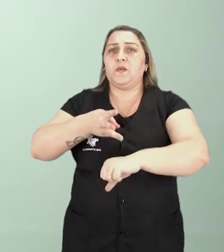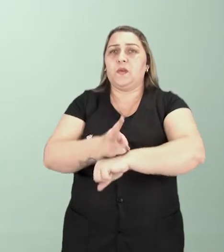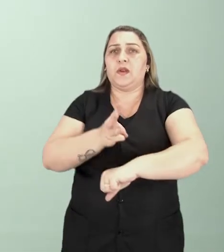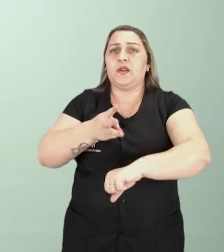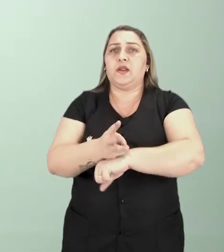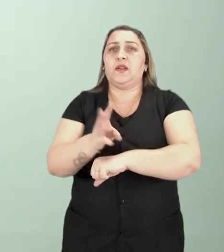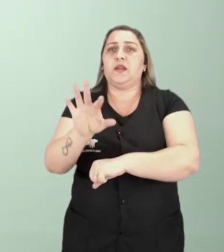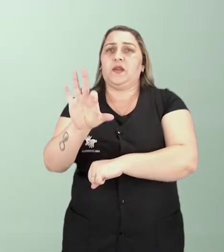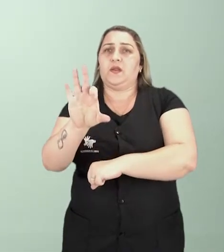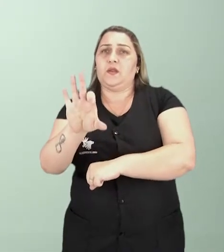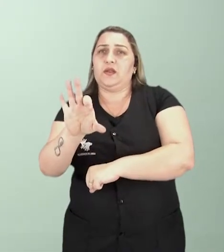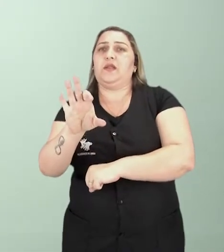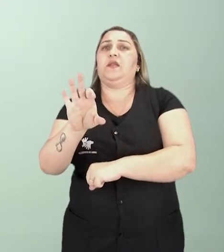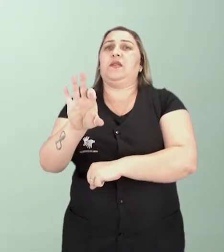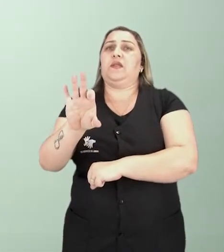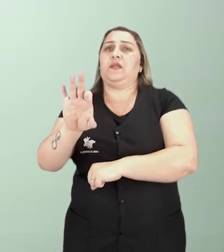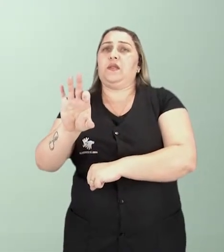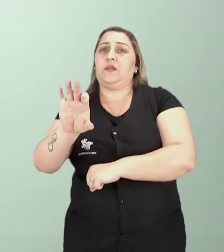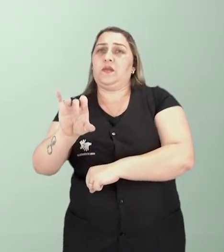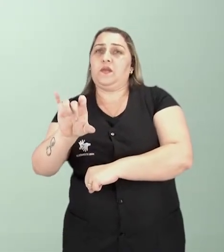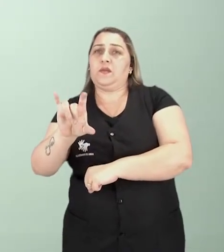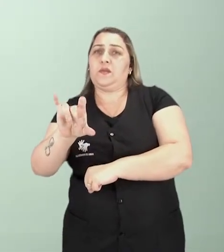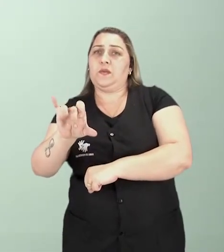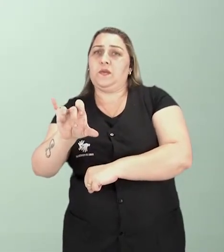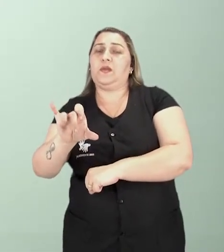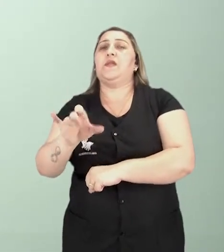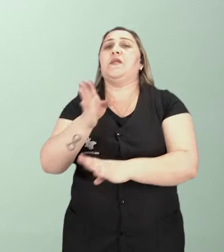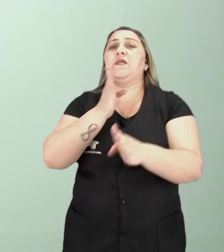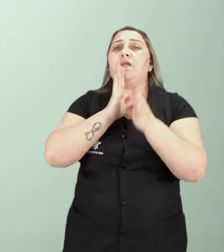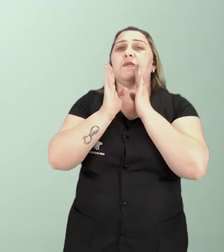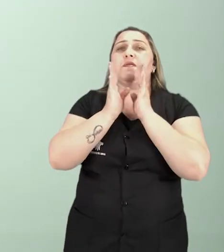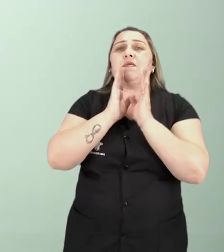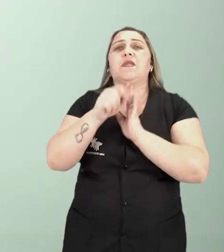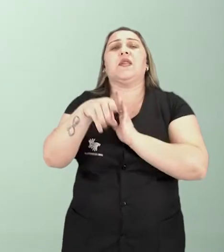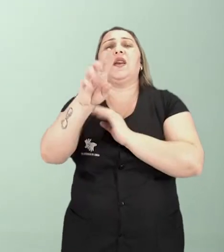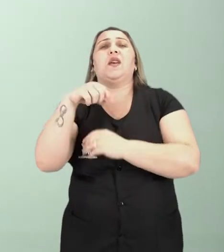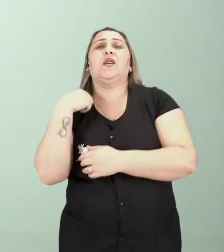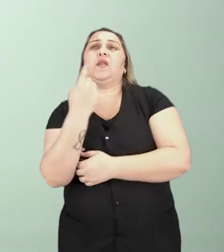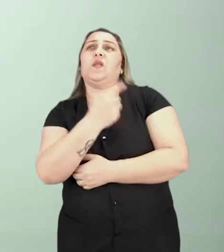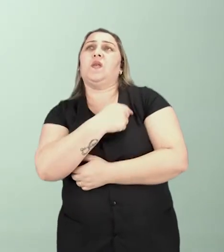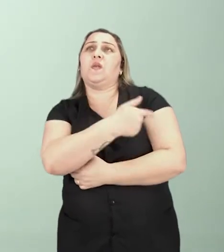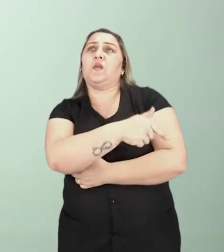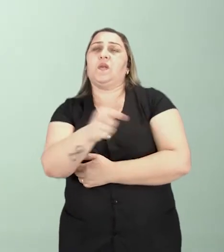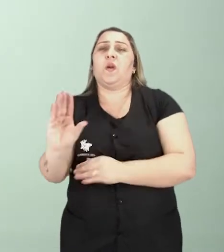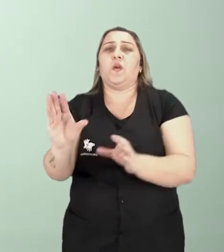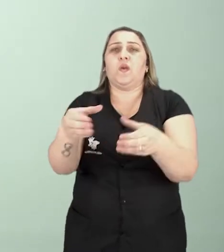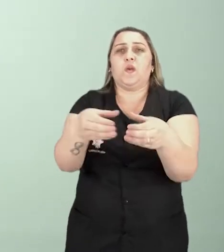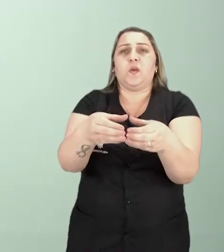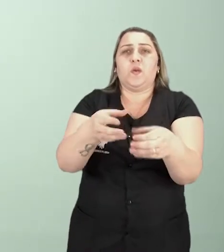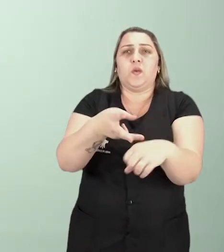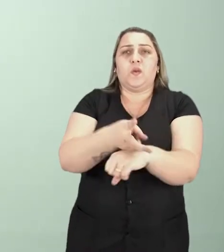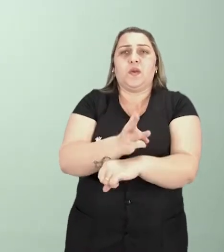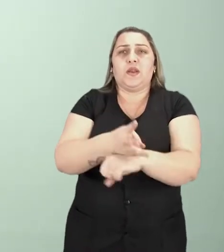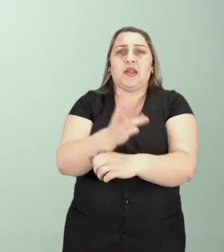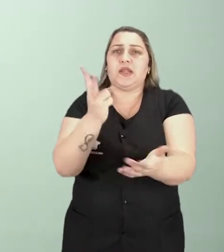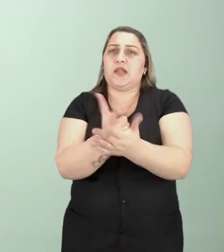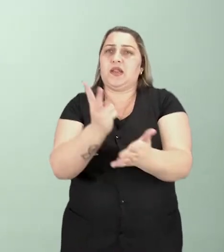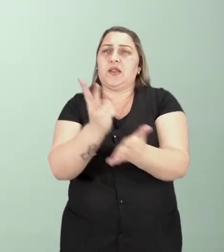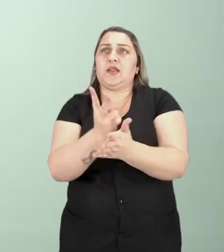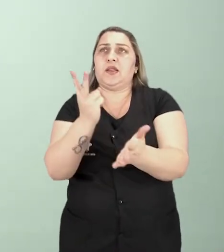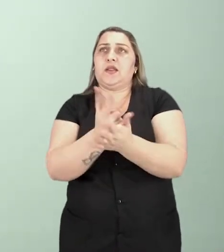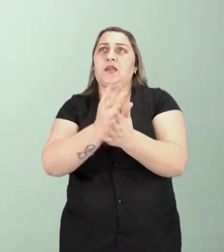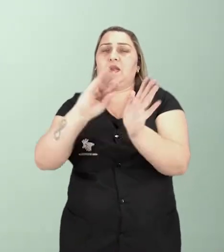do Instagram, do Facebook. Quem de nós não tem aqueles grupos no WhatsApp que sempre tem alguém que